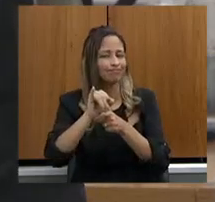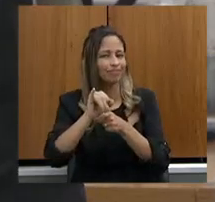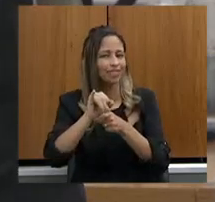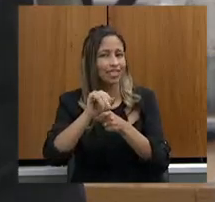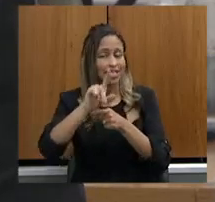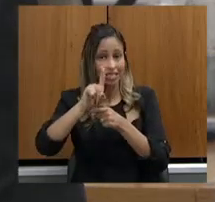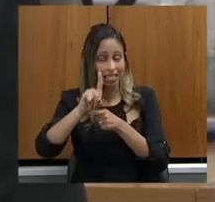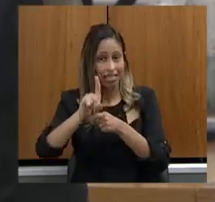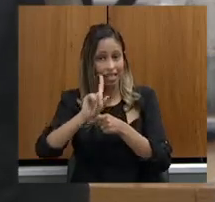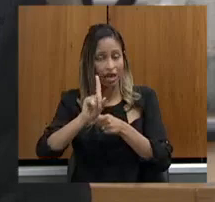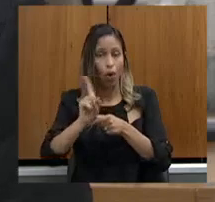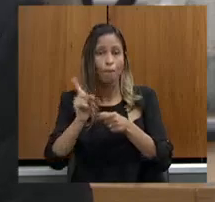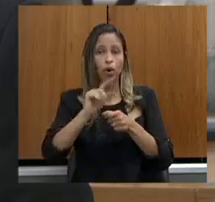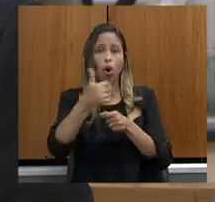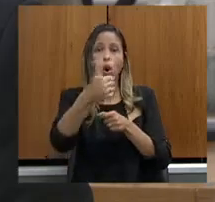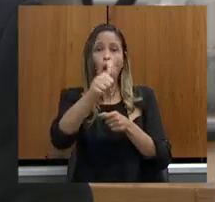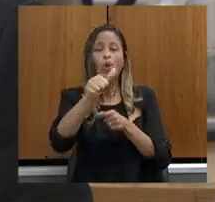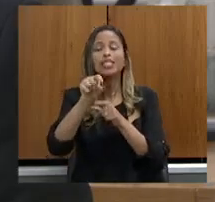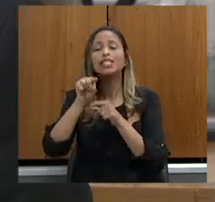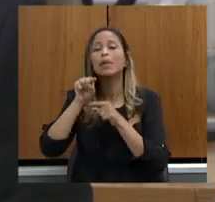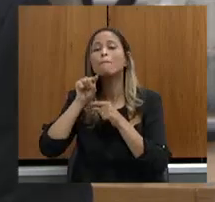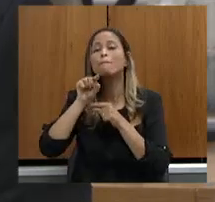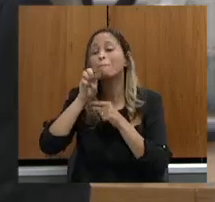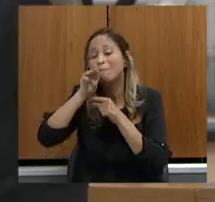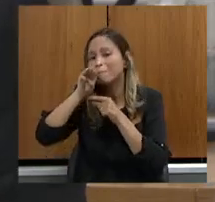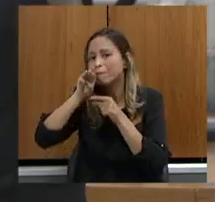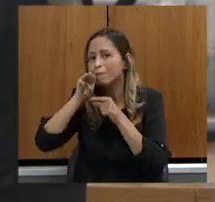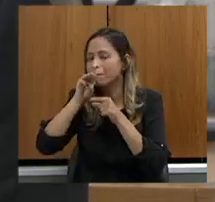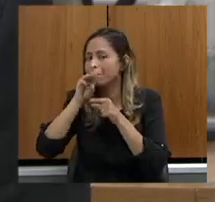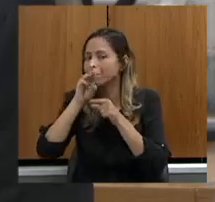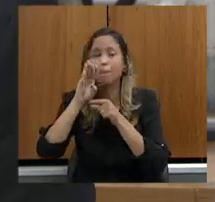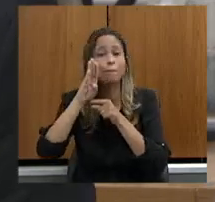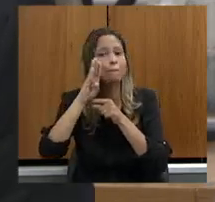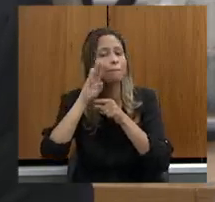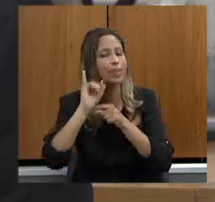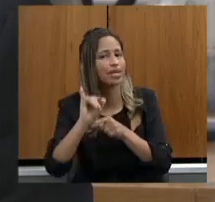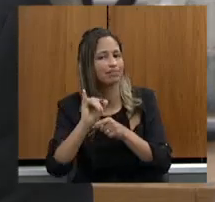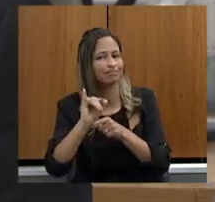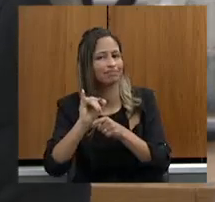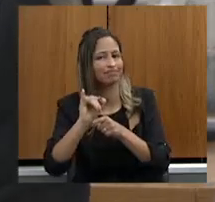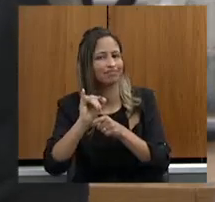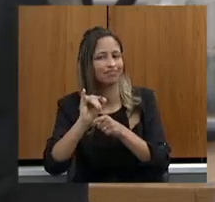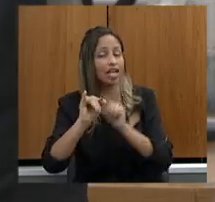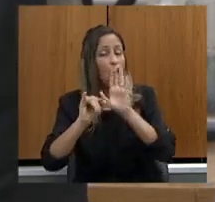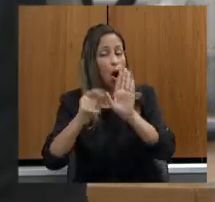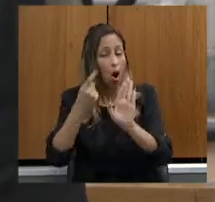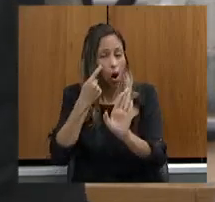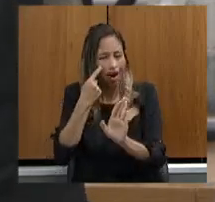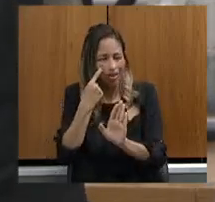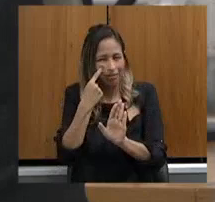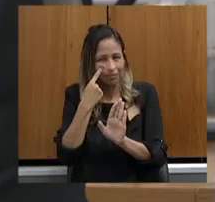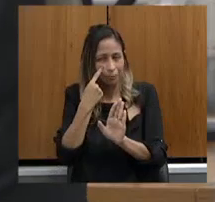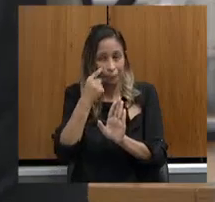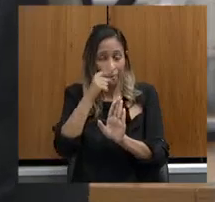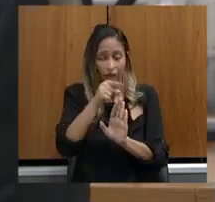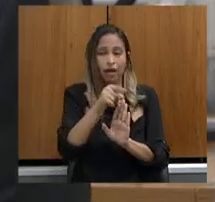de recuperação fiscal seria próximo a 11 bilhões de reais Então essa é a grande questão né em que a partir